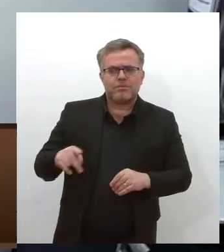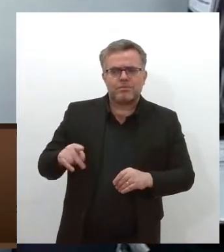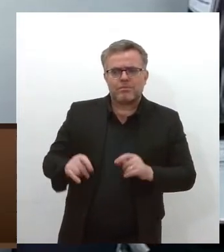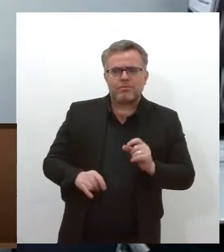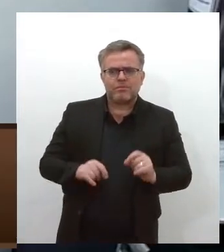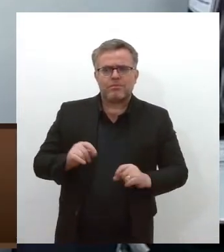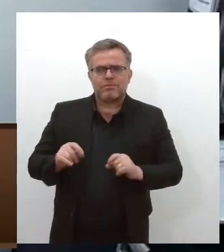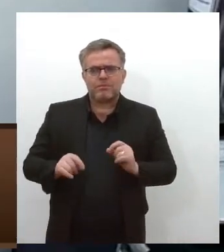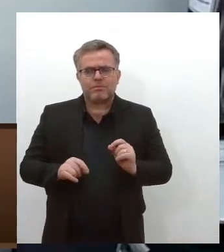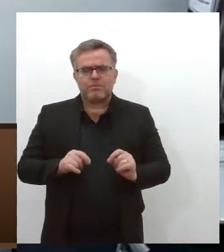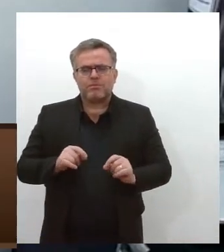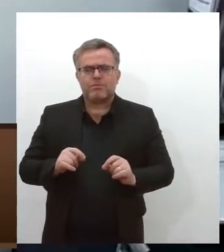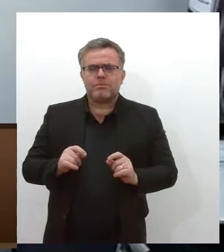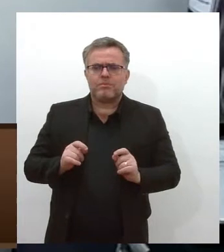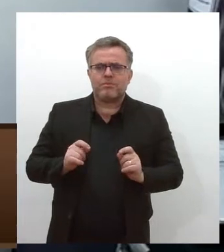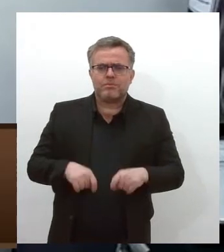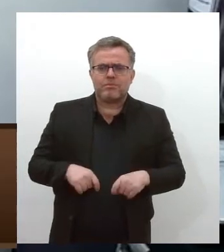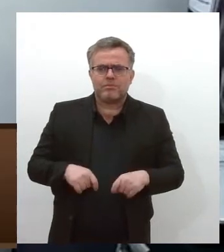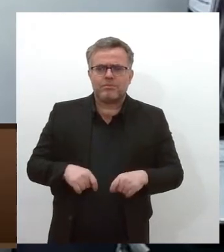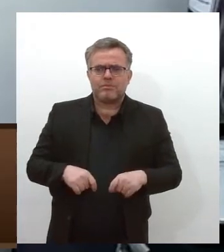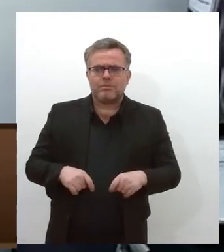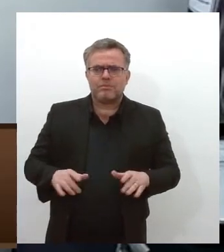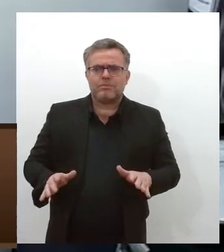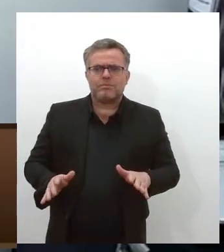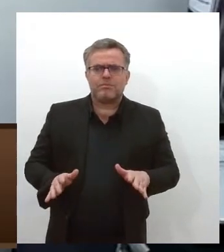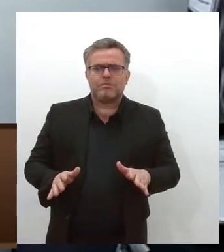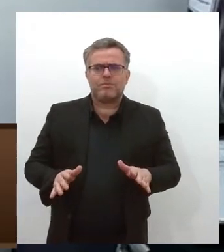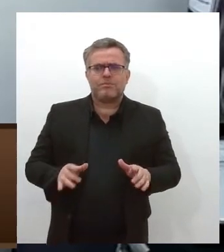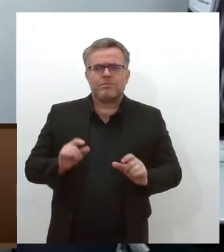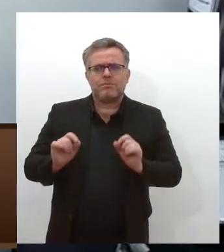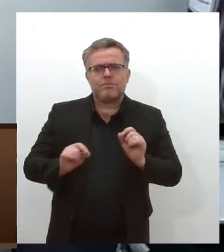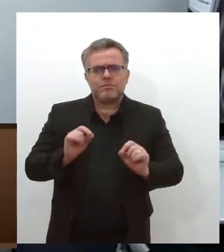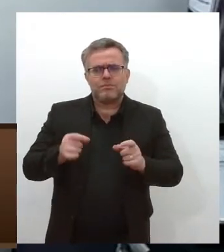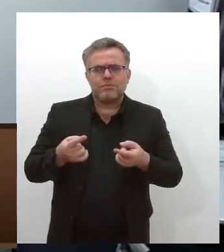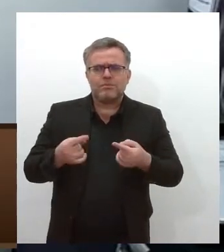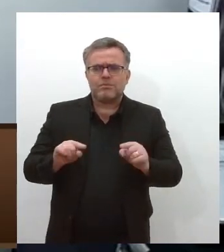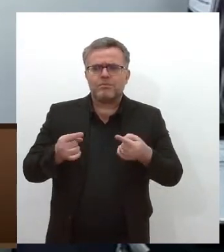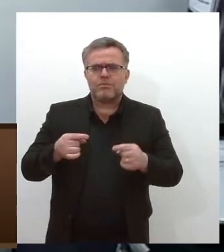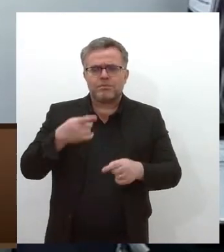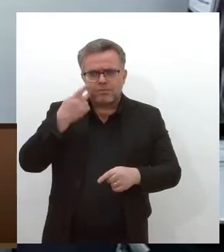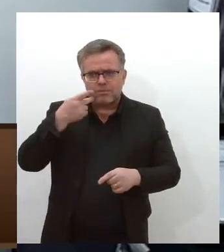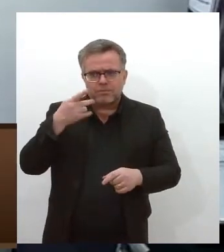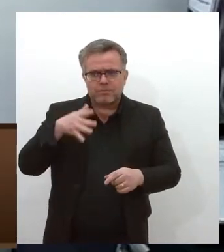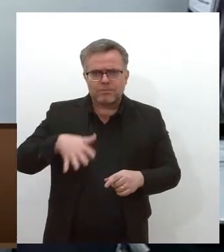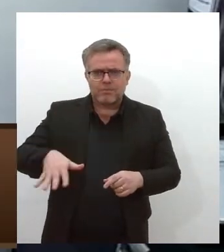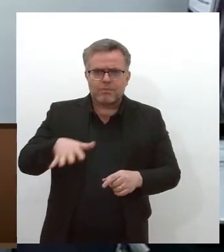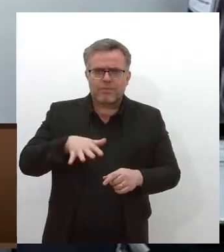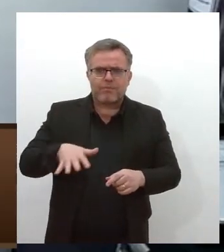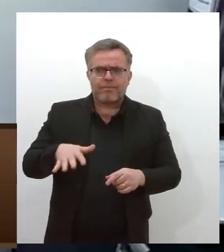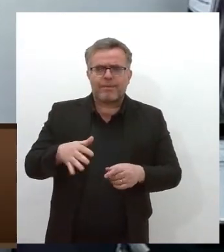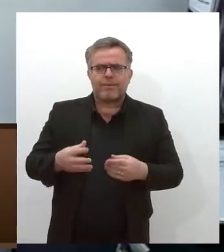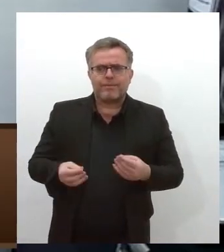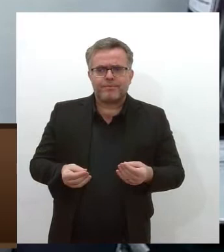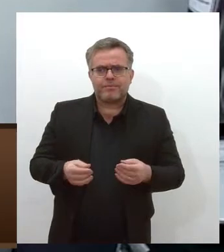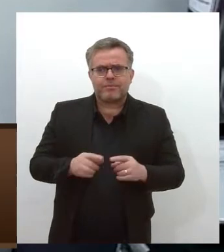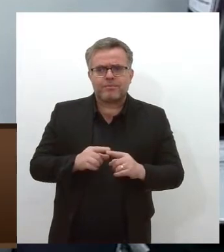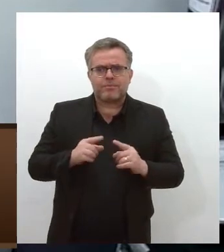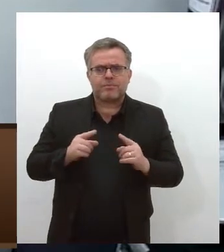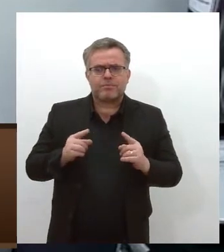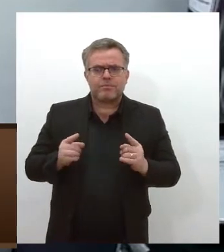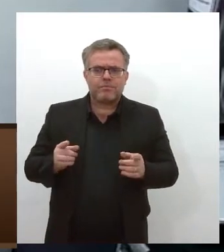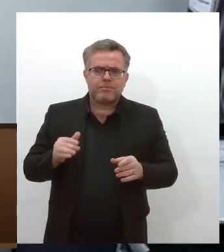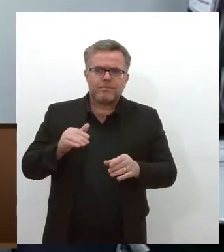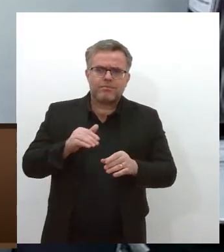toda a discussão política, o espectro político. Descendo um pouco mais, até mesmo a eleição para governador, ela